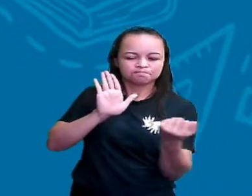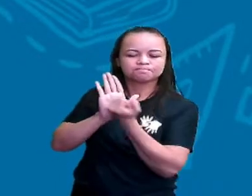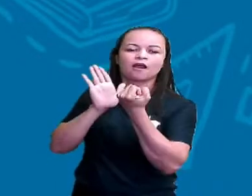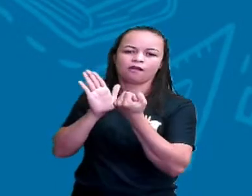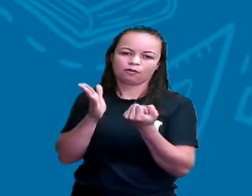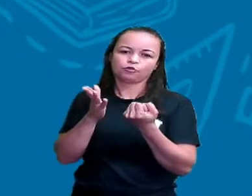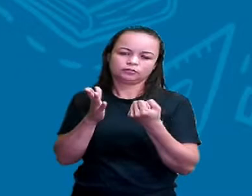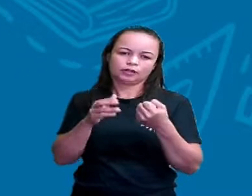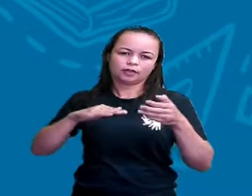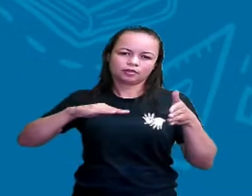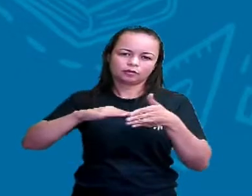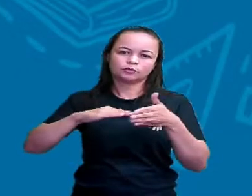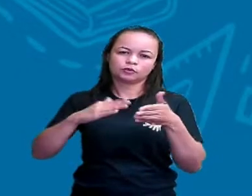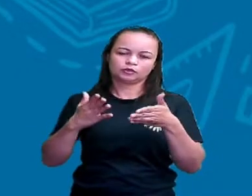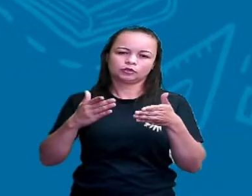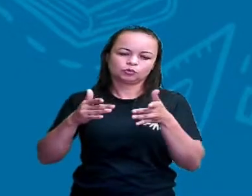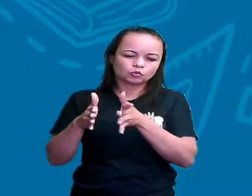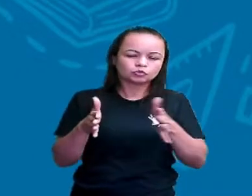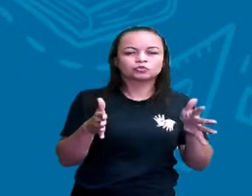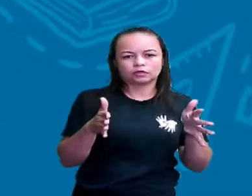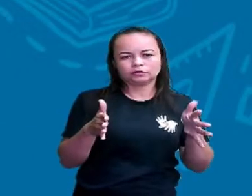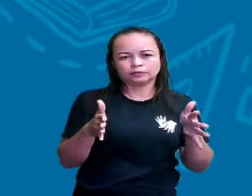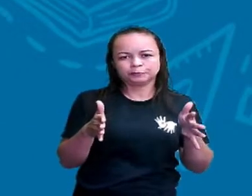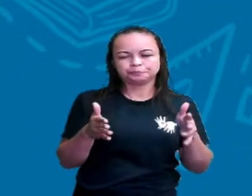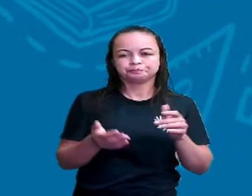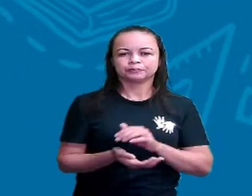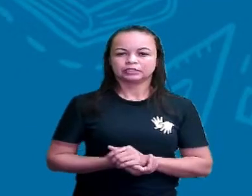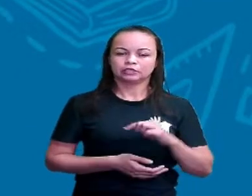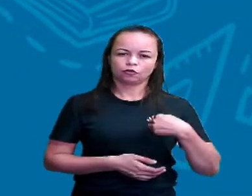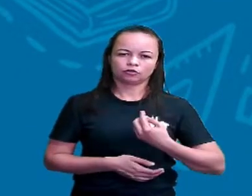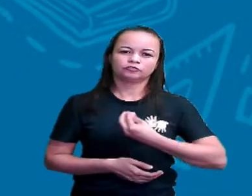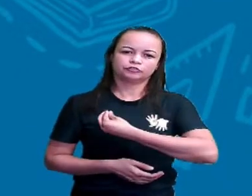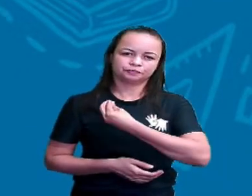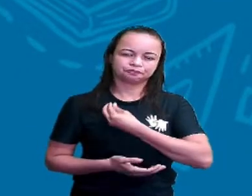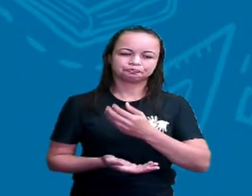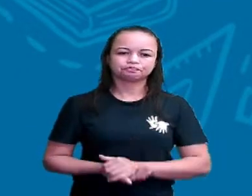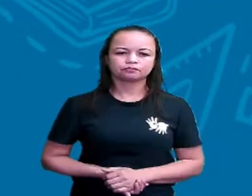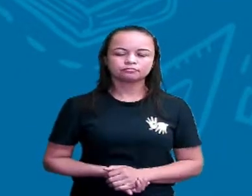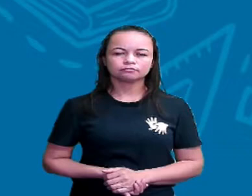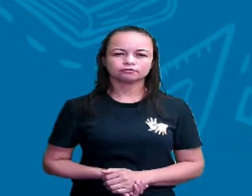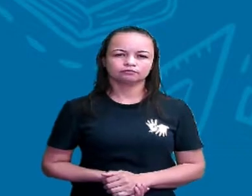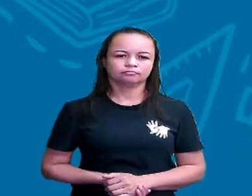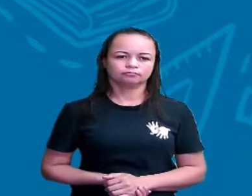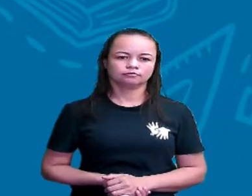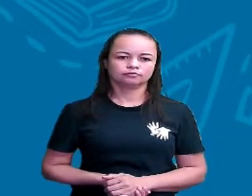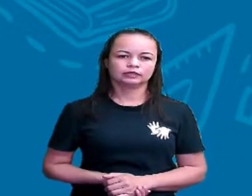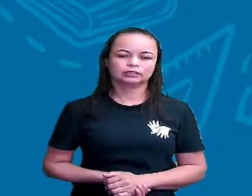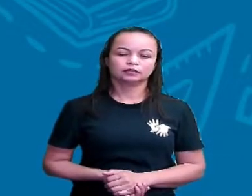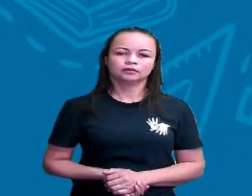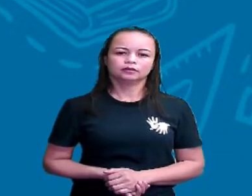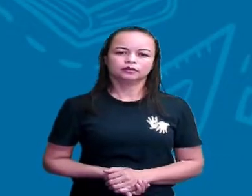da idade contemporânea, o durante, é o nosso durante, que a gente tem vivenciado, tá? E aí a gente